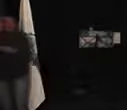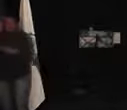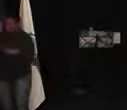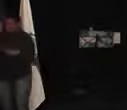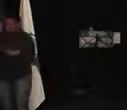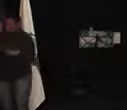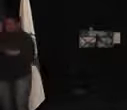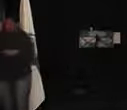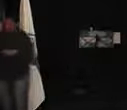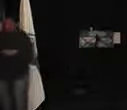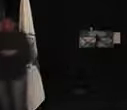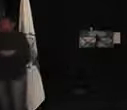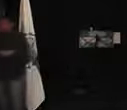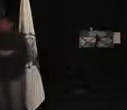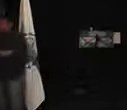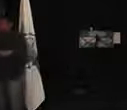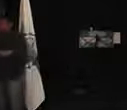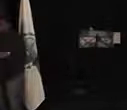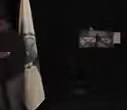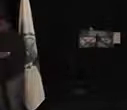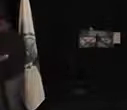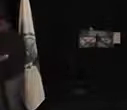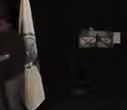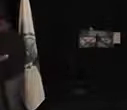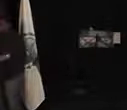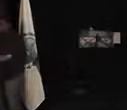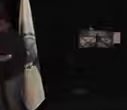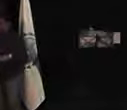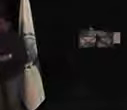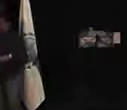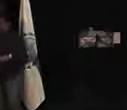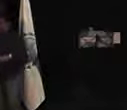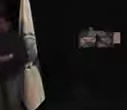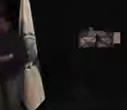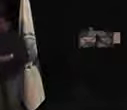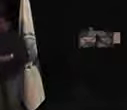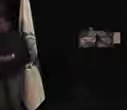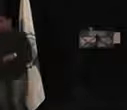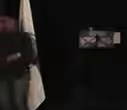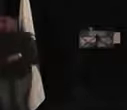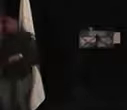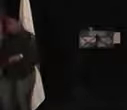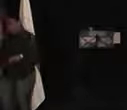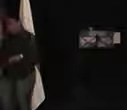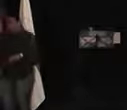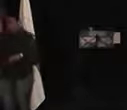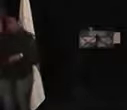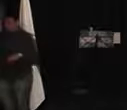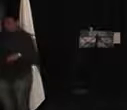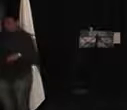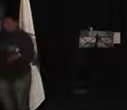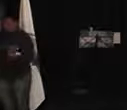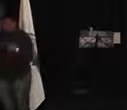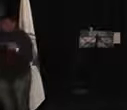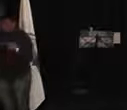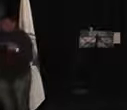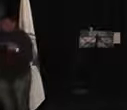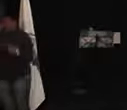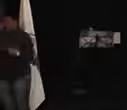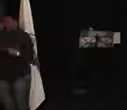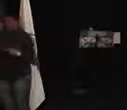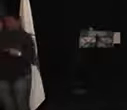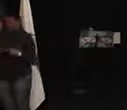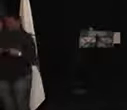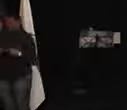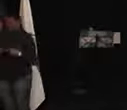disso. Até bem pouco tempo, achava-se que TDA era uma lesão cerebral. Não é uma